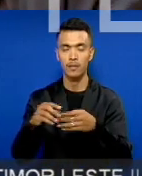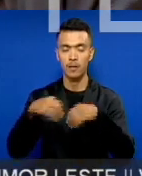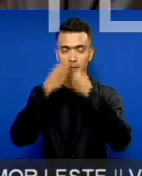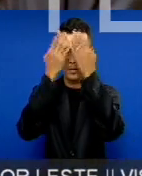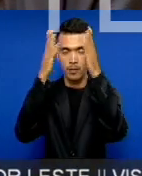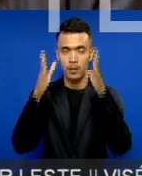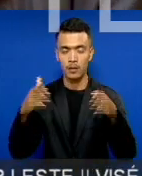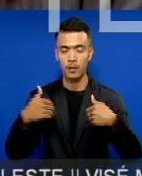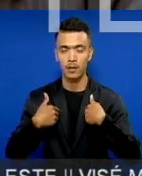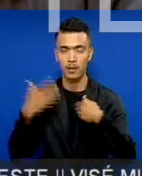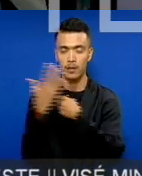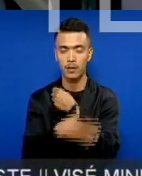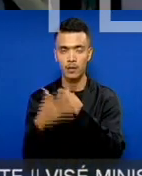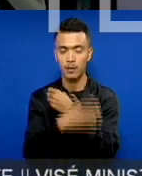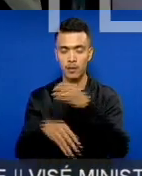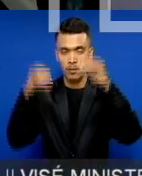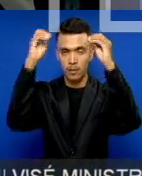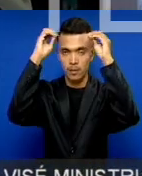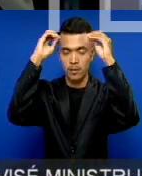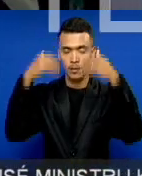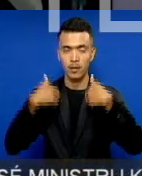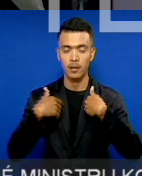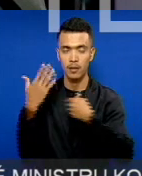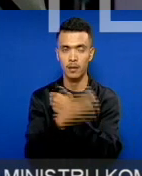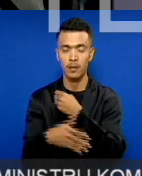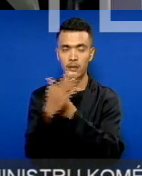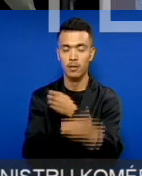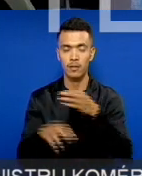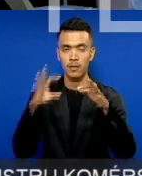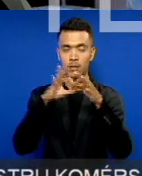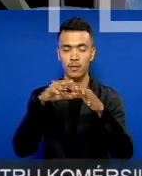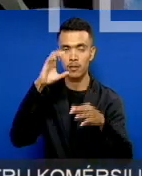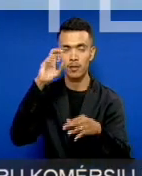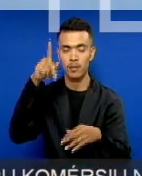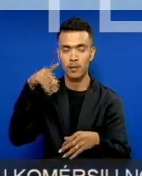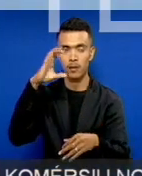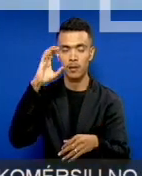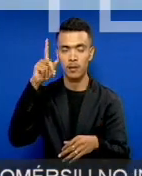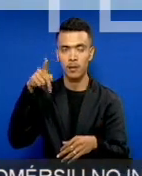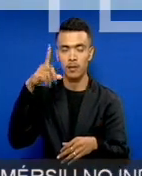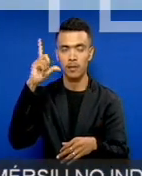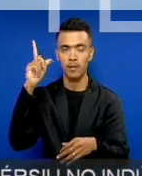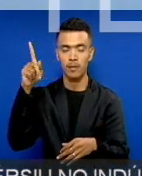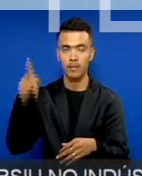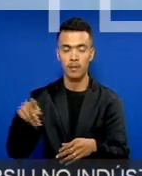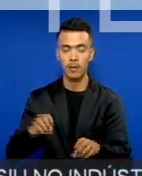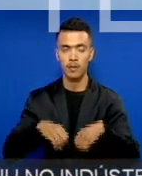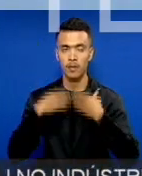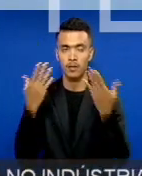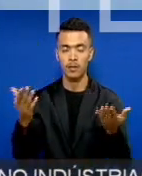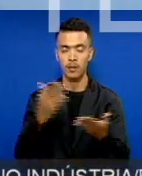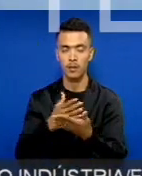e Railaran, onde belejanorimos e a países membros do CPLP. A reluência para tu bele promove a